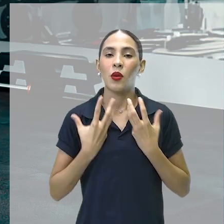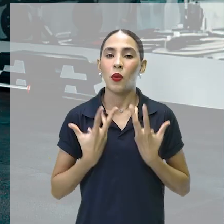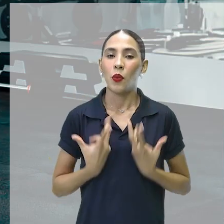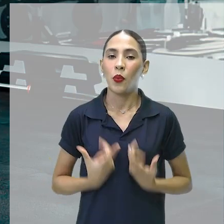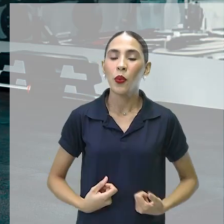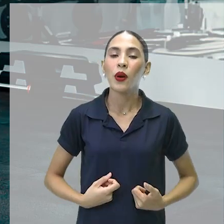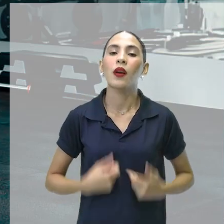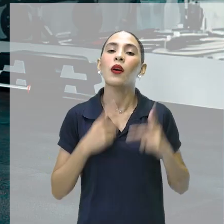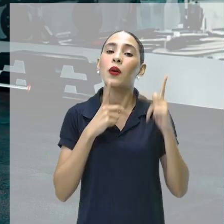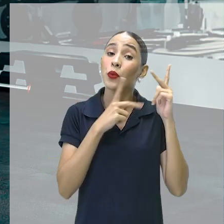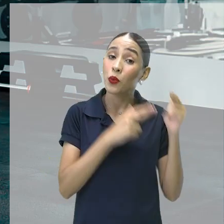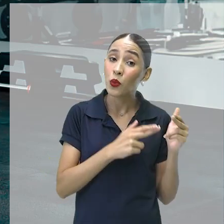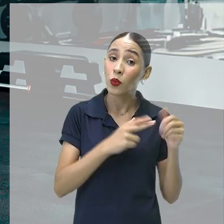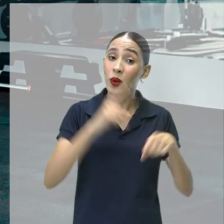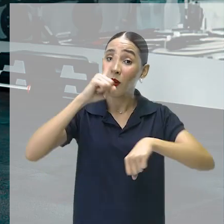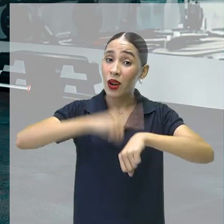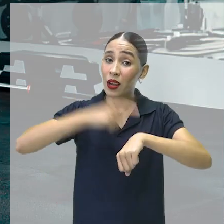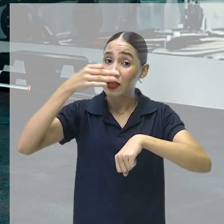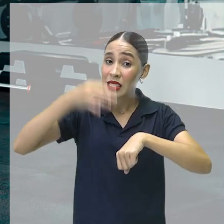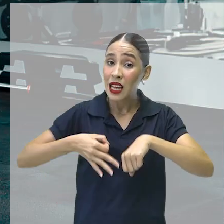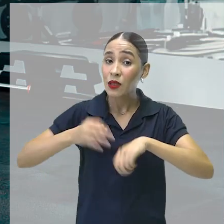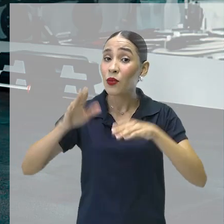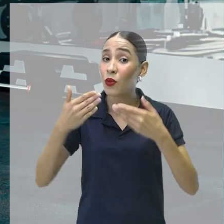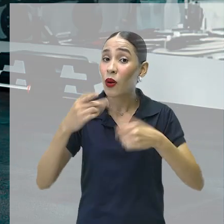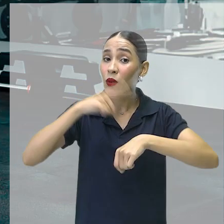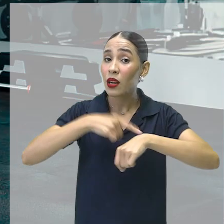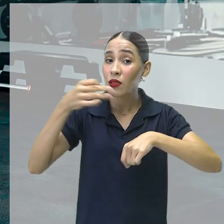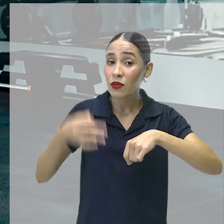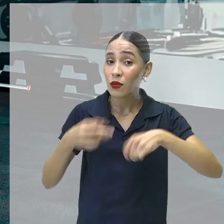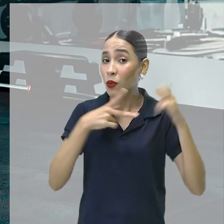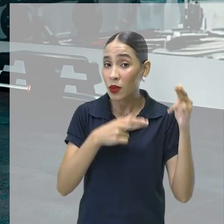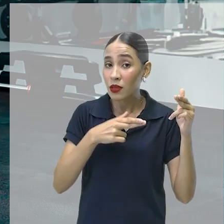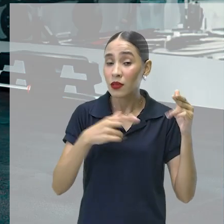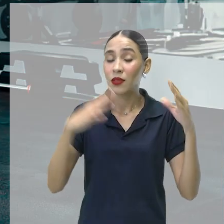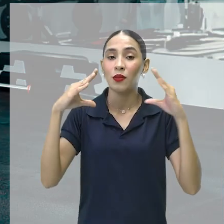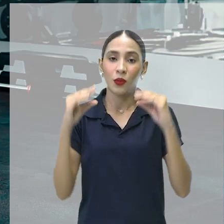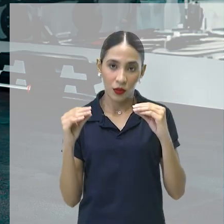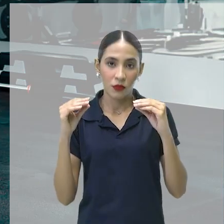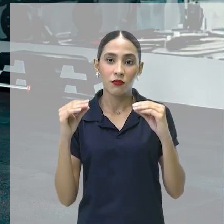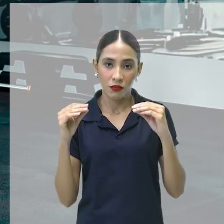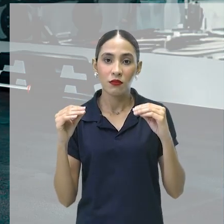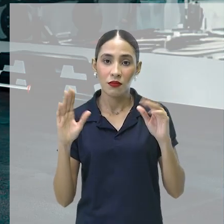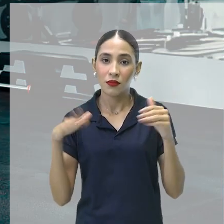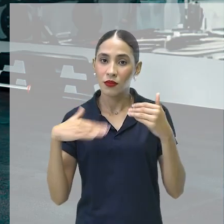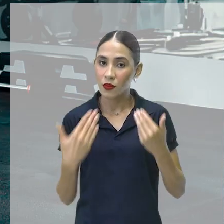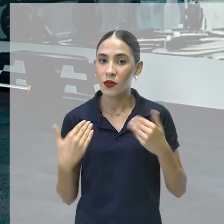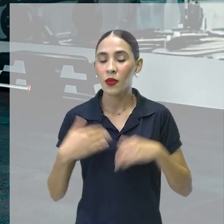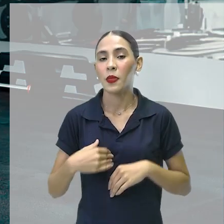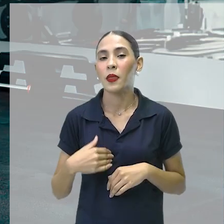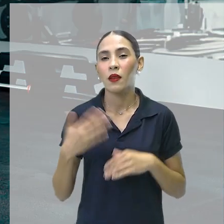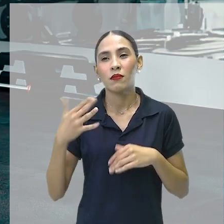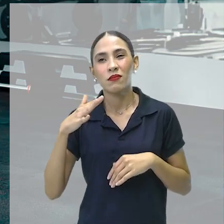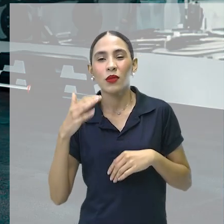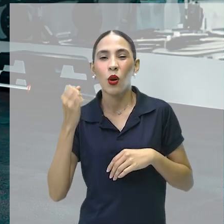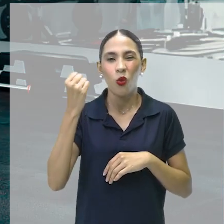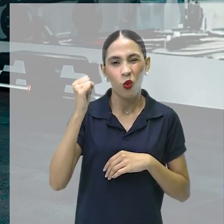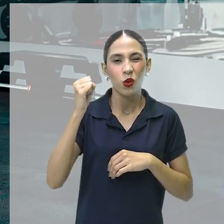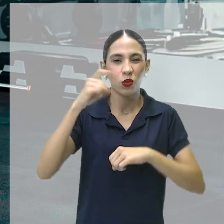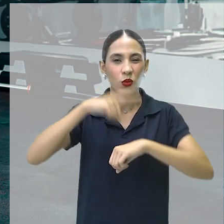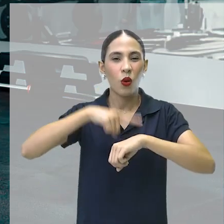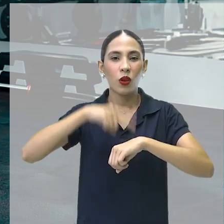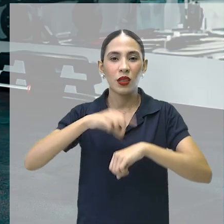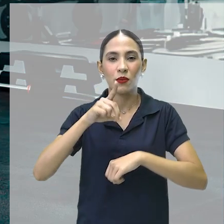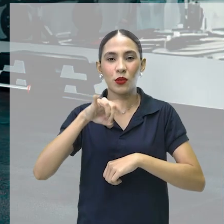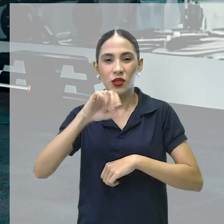durma, tá? E no horário correto. Qual é o horário de dormir? À noite, né? Pelo menos ali 8 horas